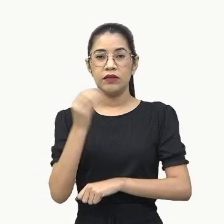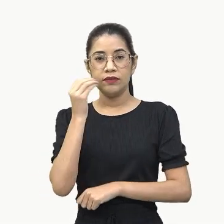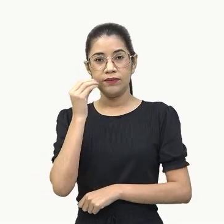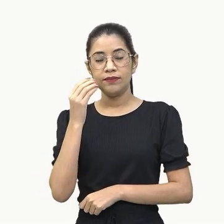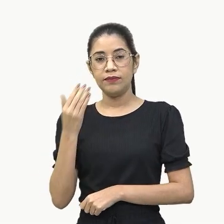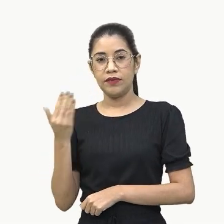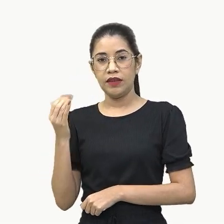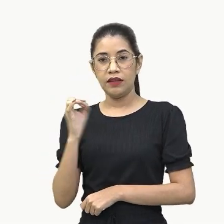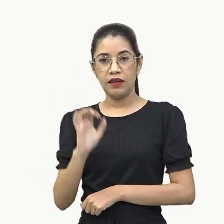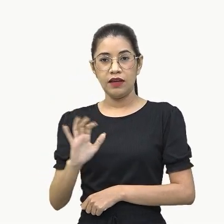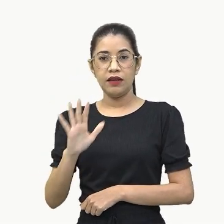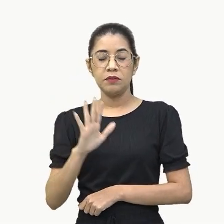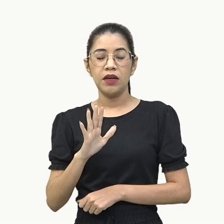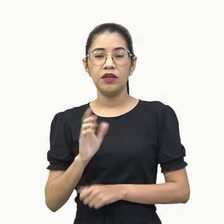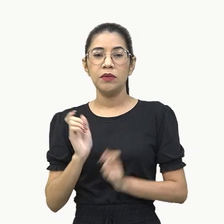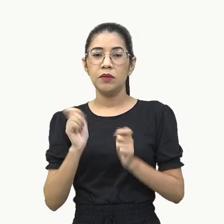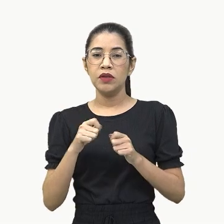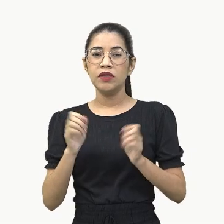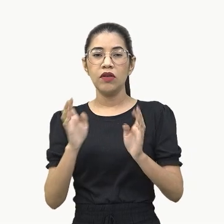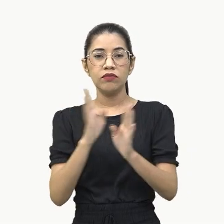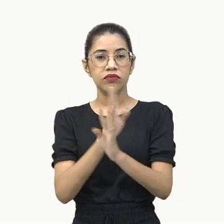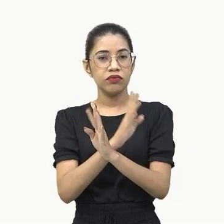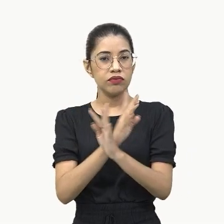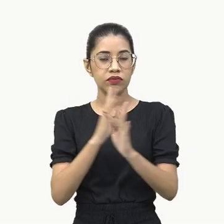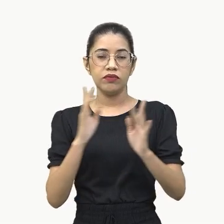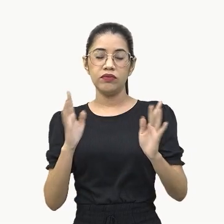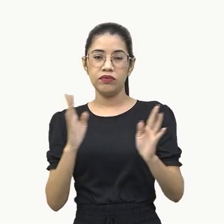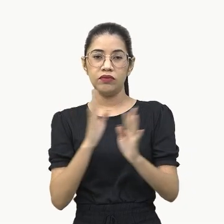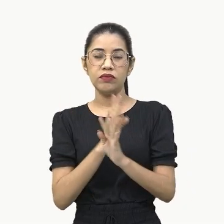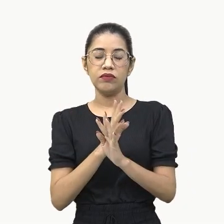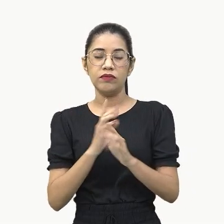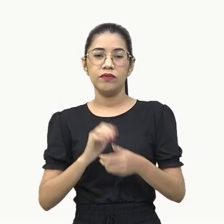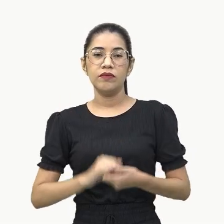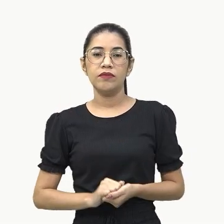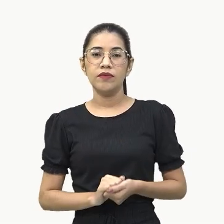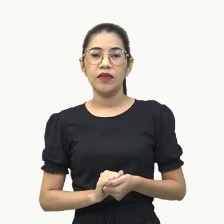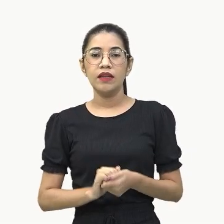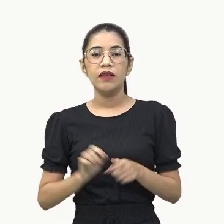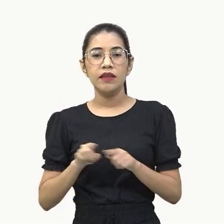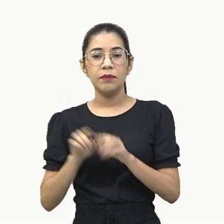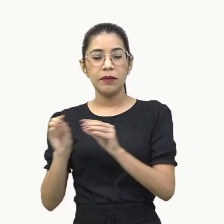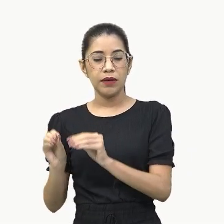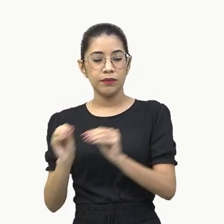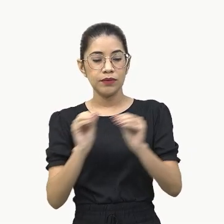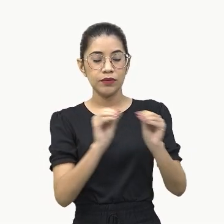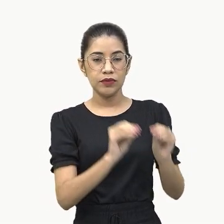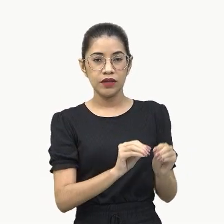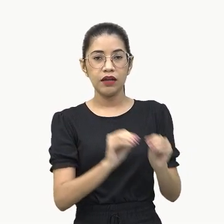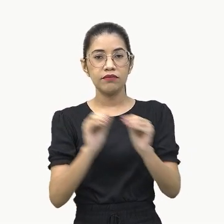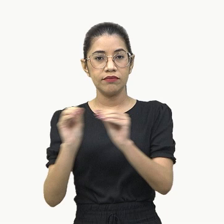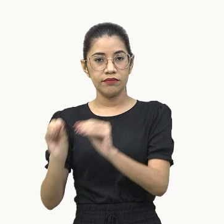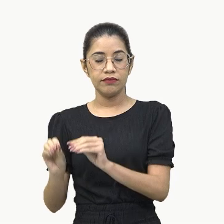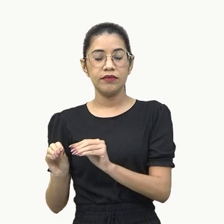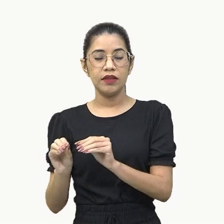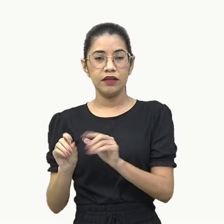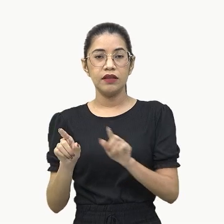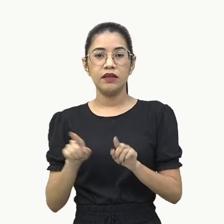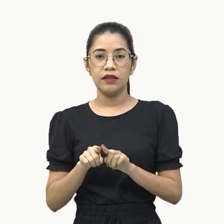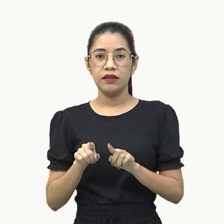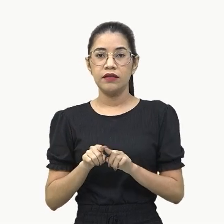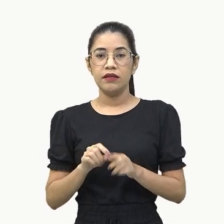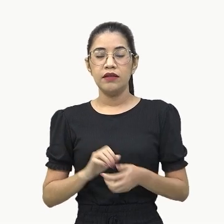imagem para se locomover de um lugar para o outro para migrar de um lugar para o outro né como a gente pode